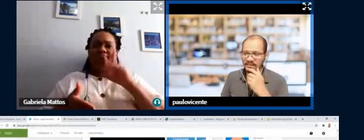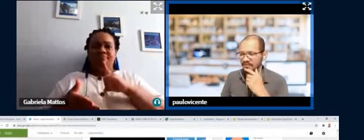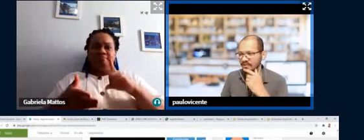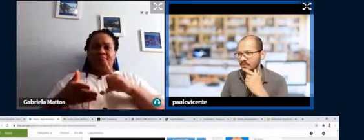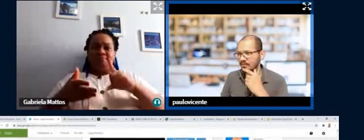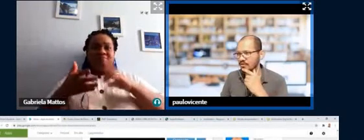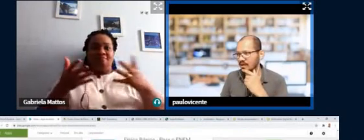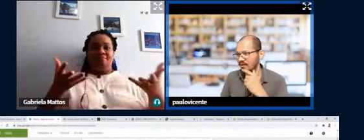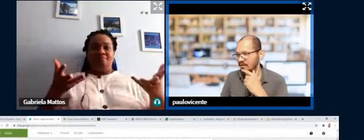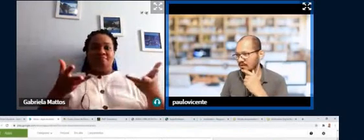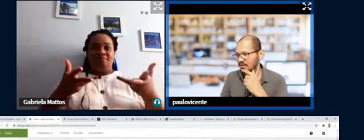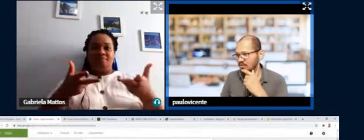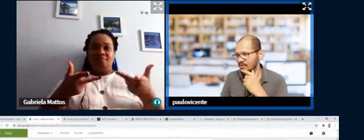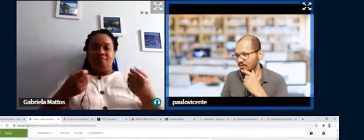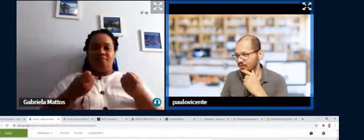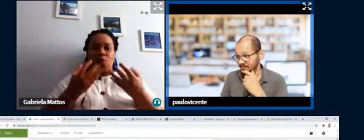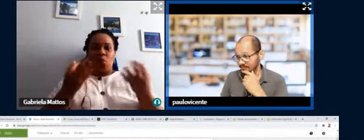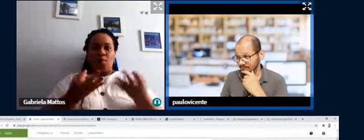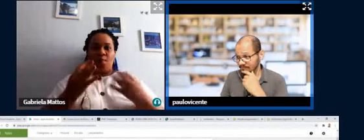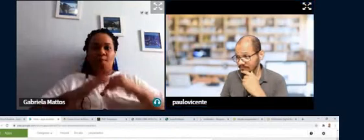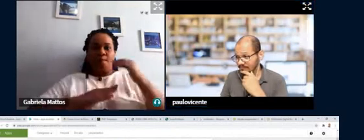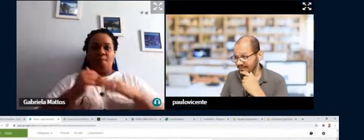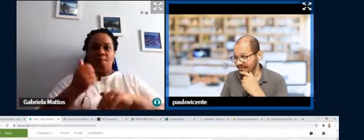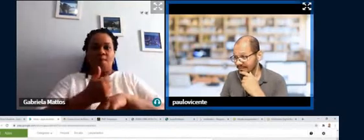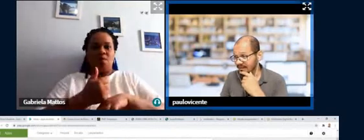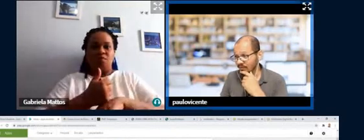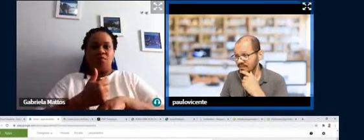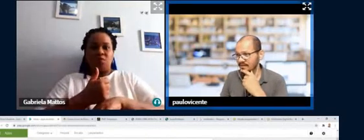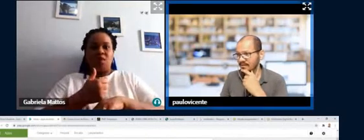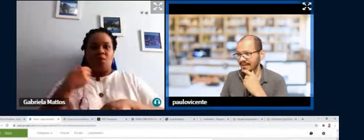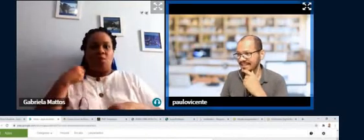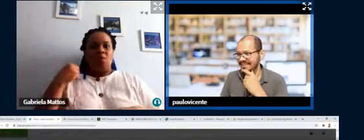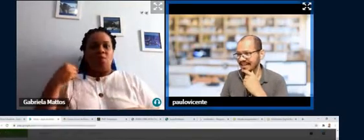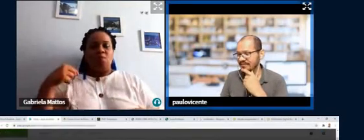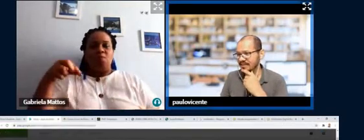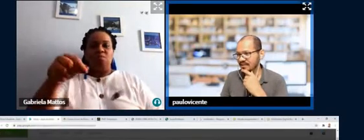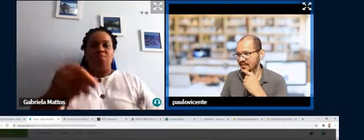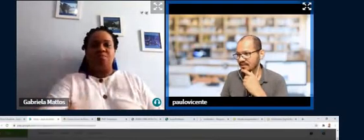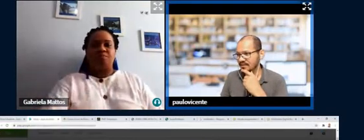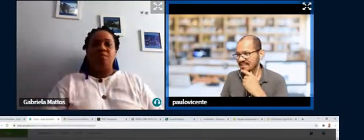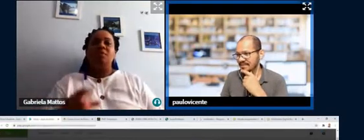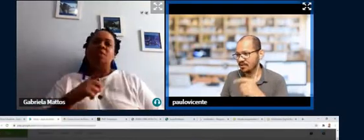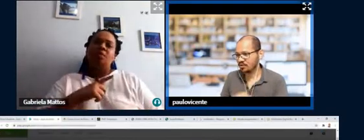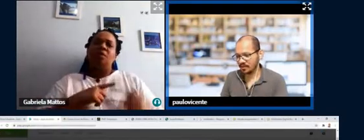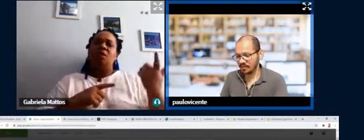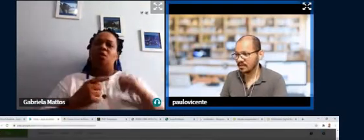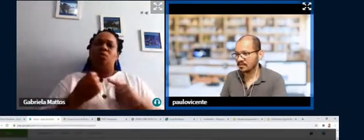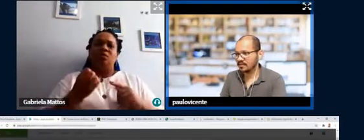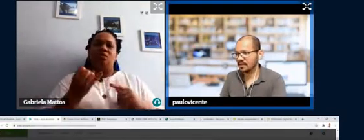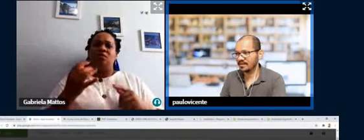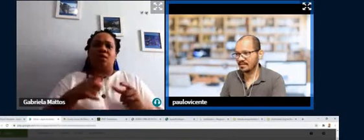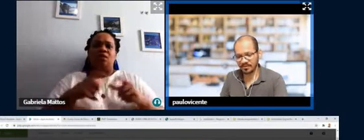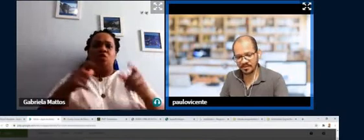que a minha, é feita por profissional, eu sou um amador. Então você tem uma qualidade gráfica extremamente superior à